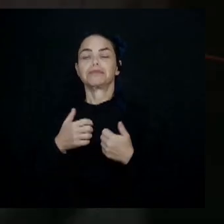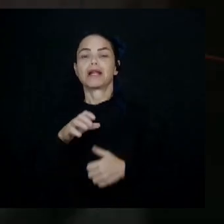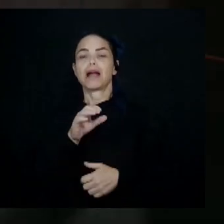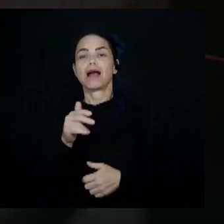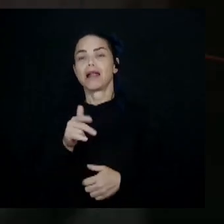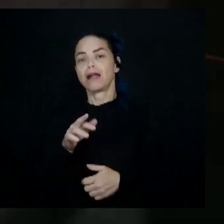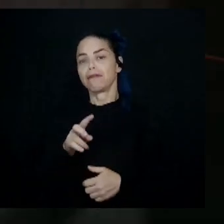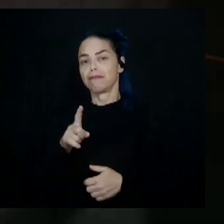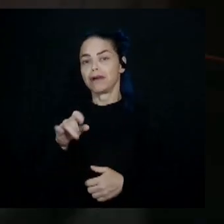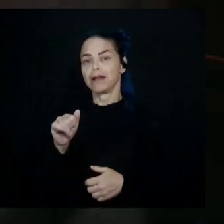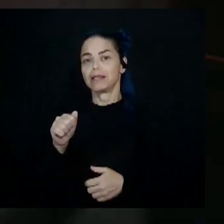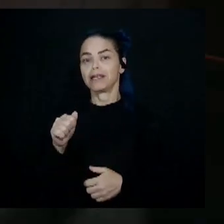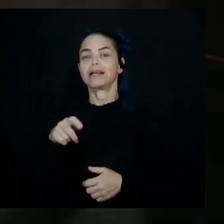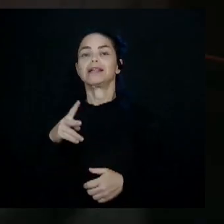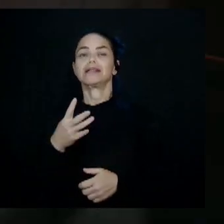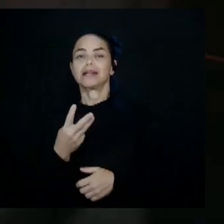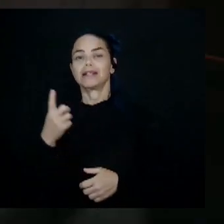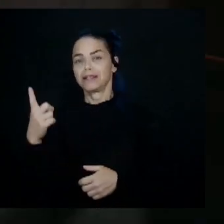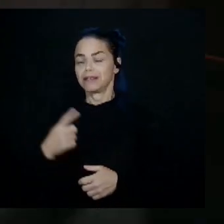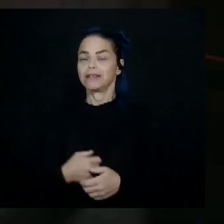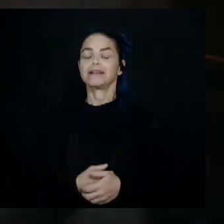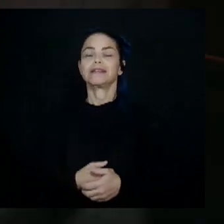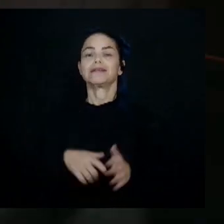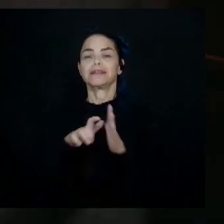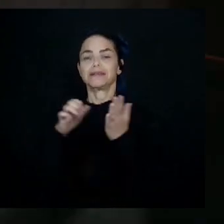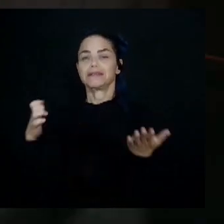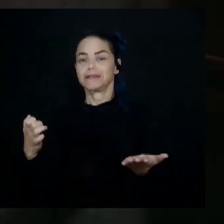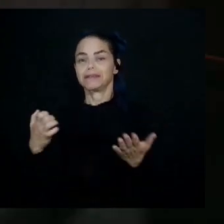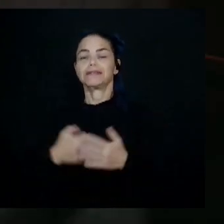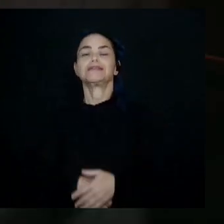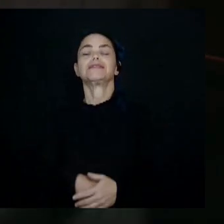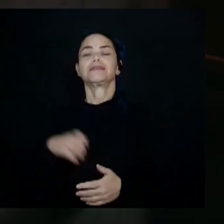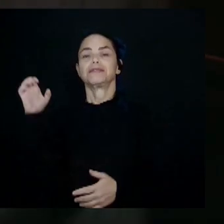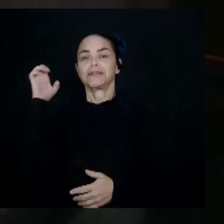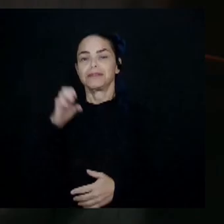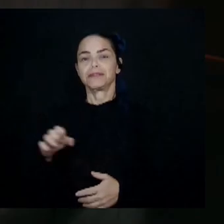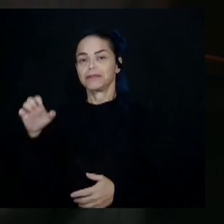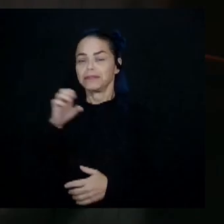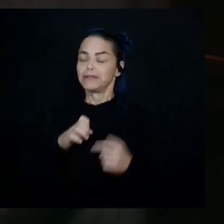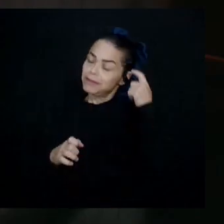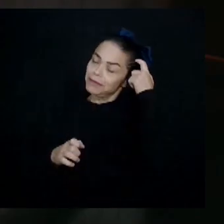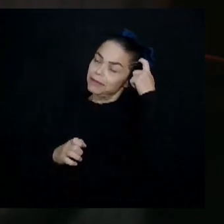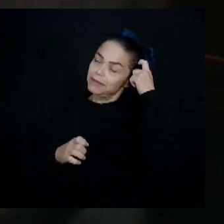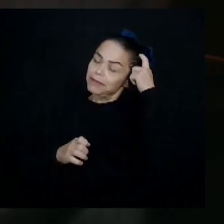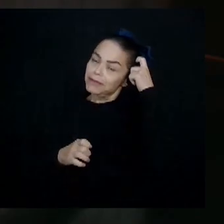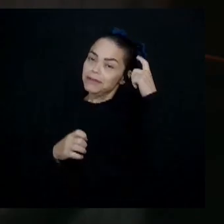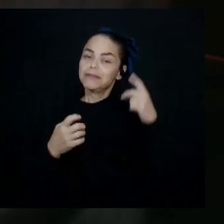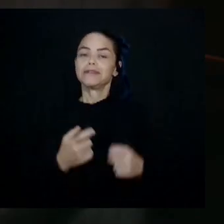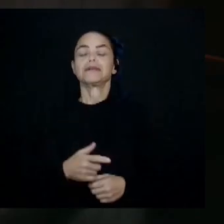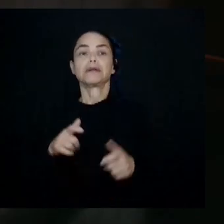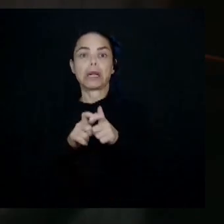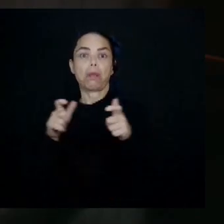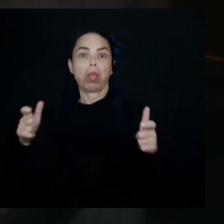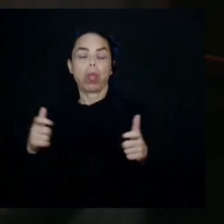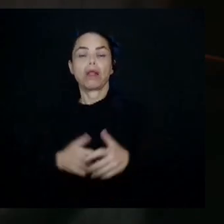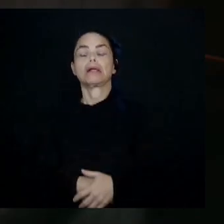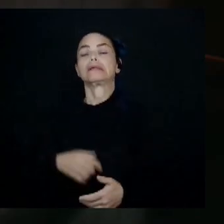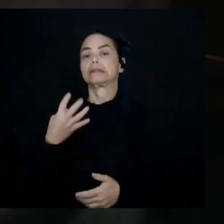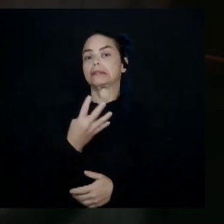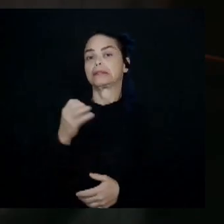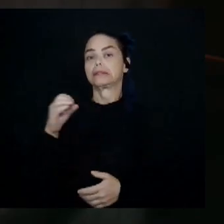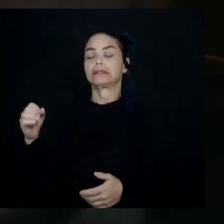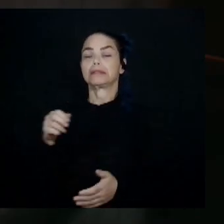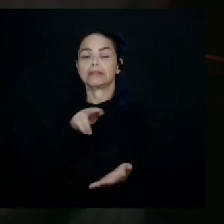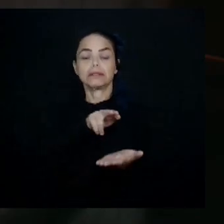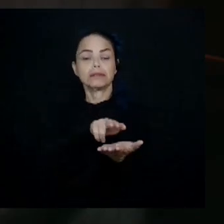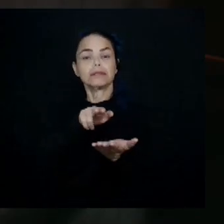para hoje no Diário Oficial do Estado. O hospital será de média e alta complexidade, com 400 leitos e terá